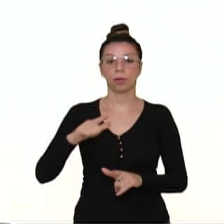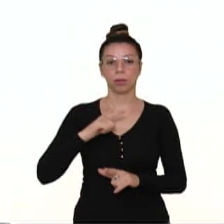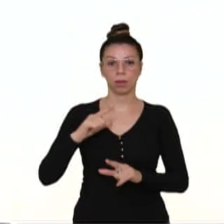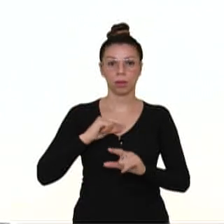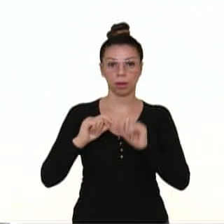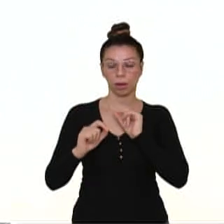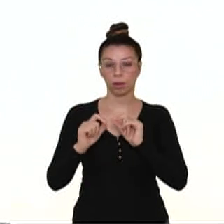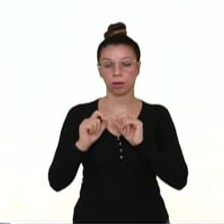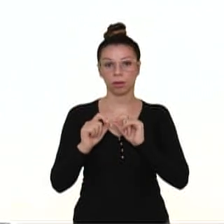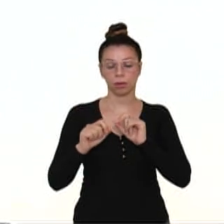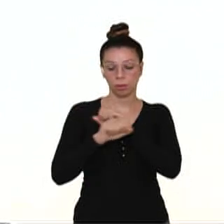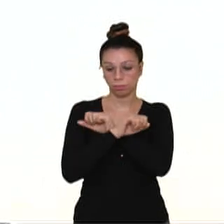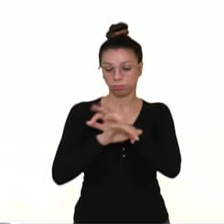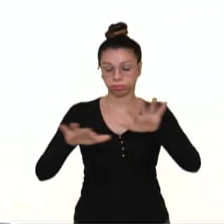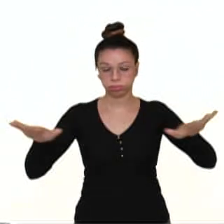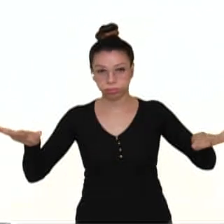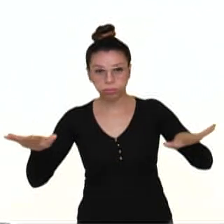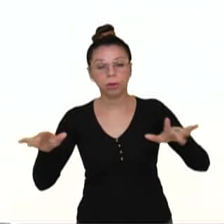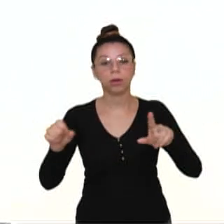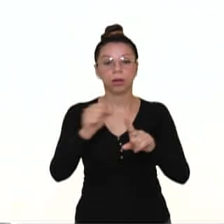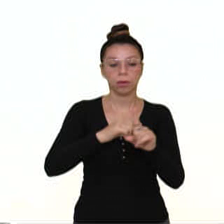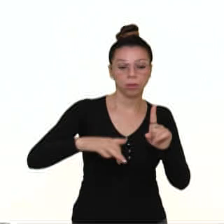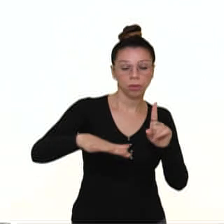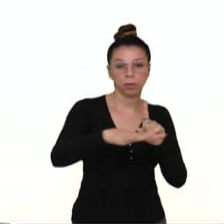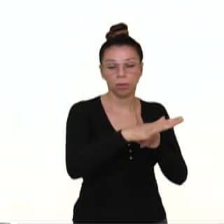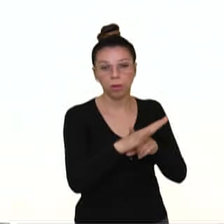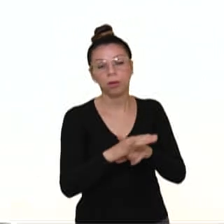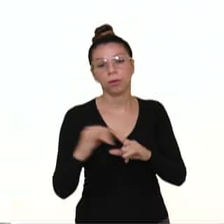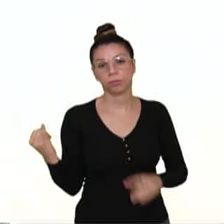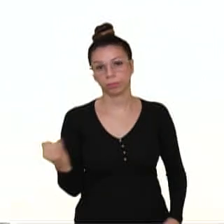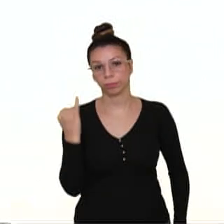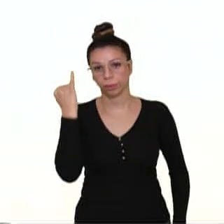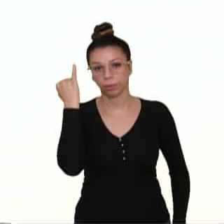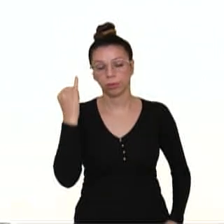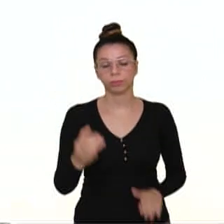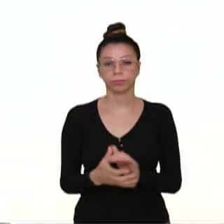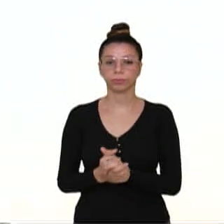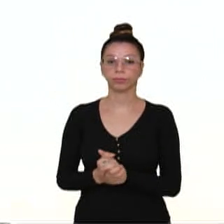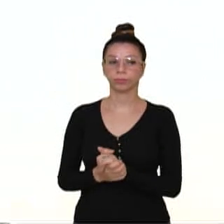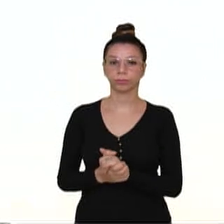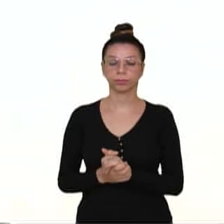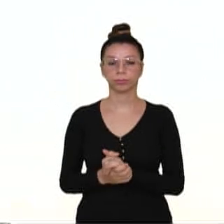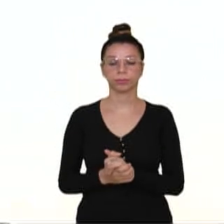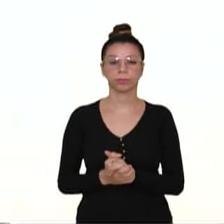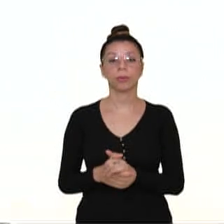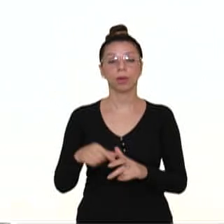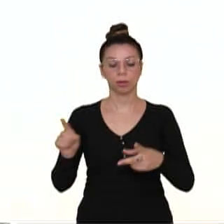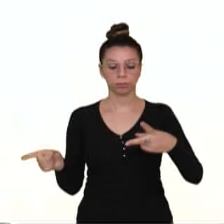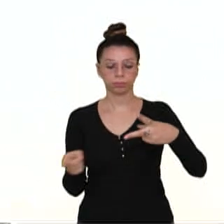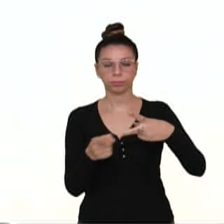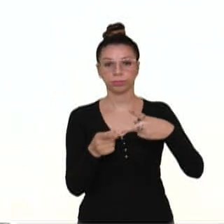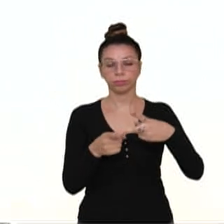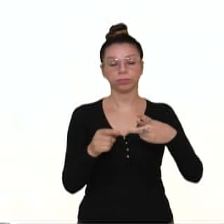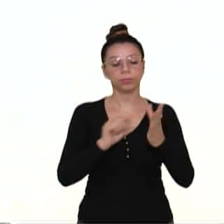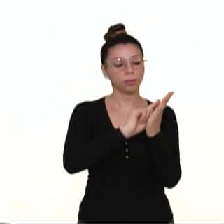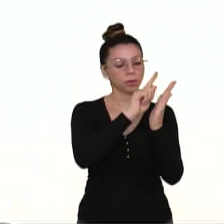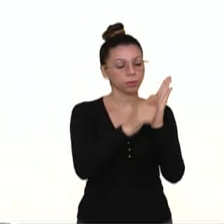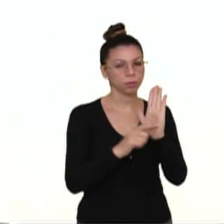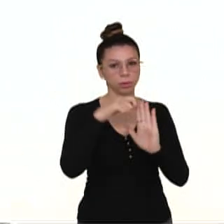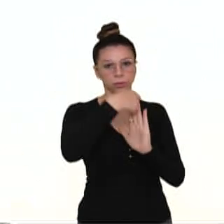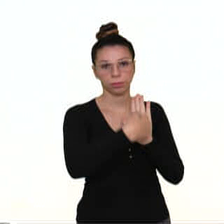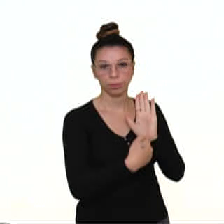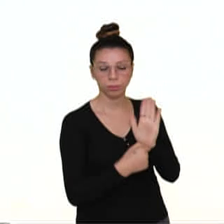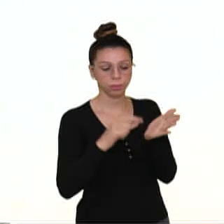relevância social, verdadeiro ou falso? Próxima, é um gênero textual que pertence à esfera